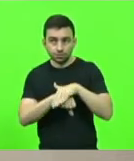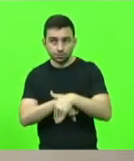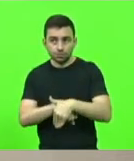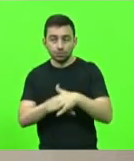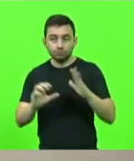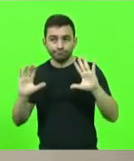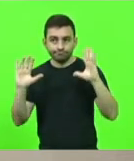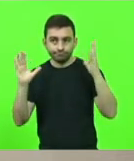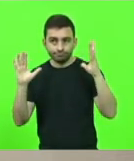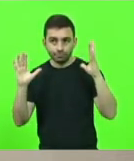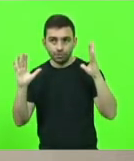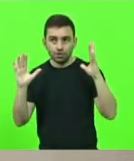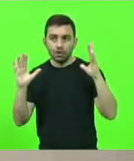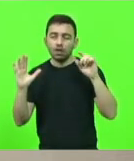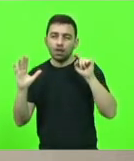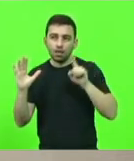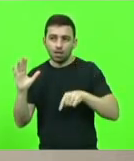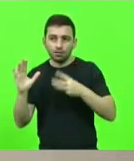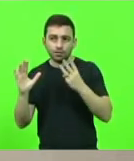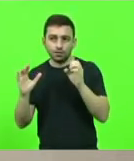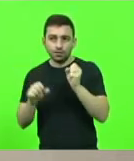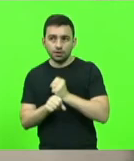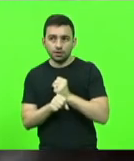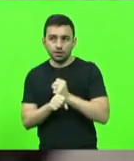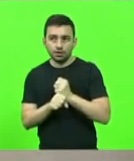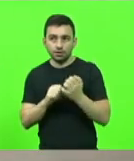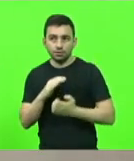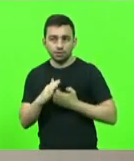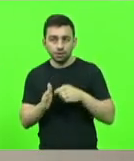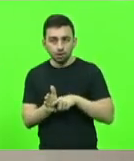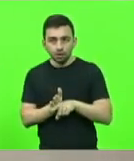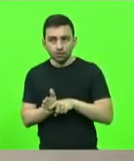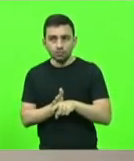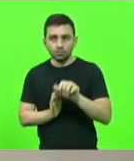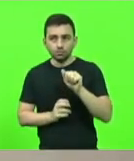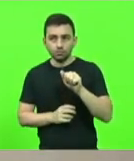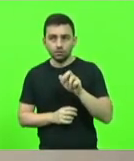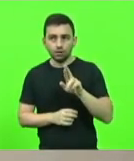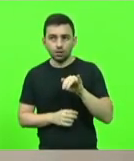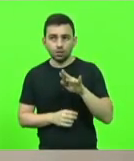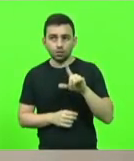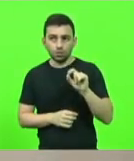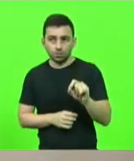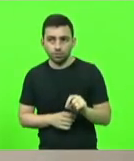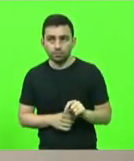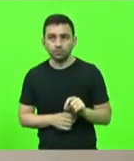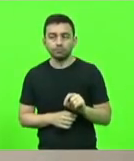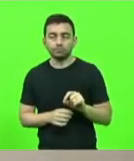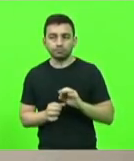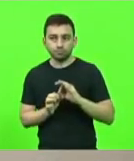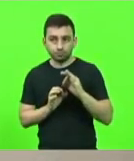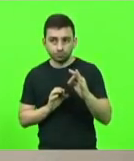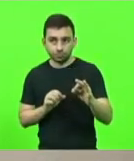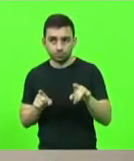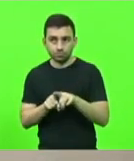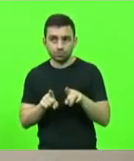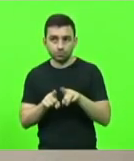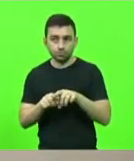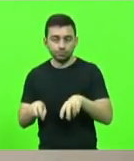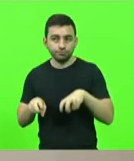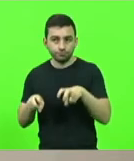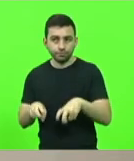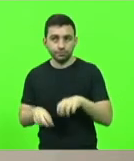comemoração aos 30 anos da empresa de pesquisa agropecuária e extensão rural de Santa